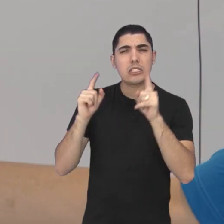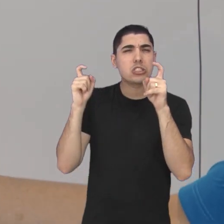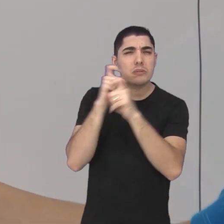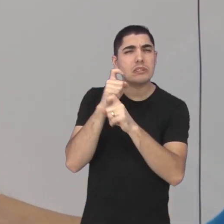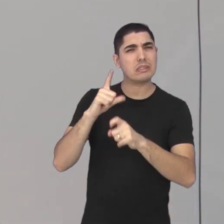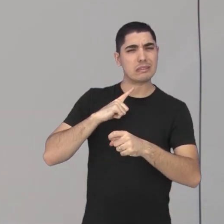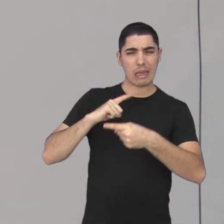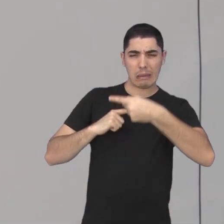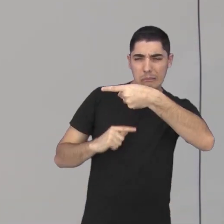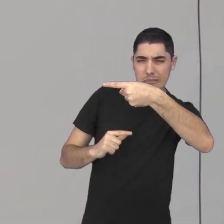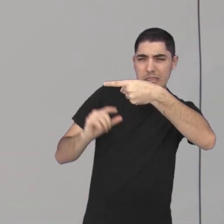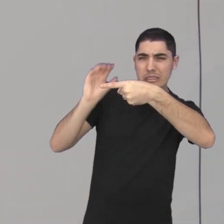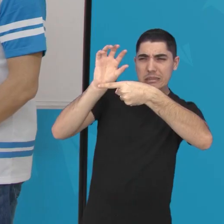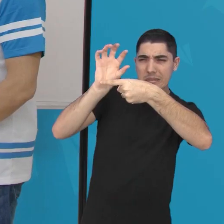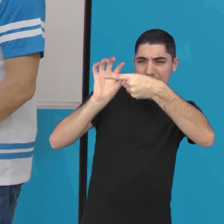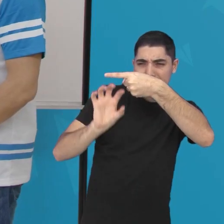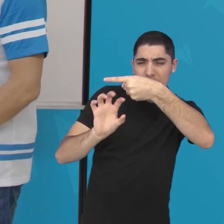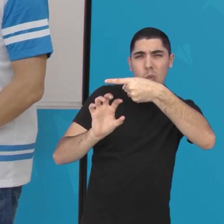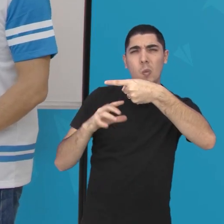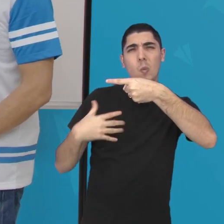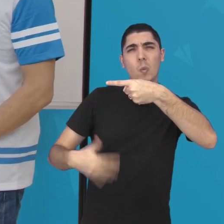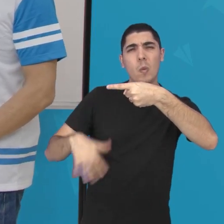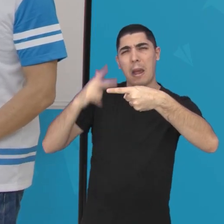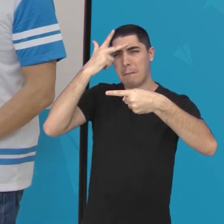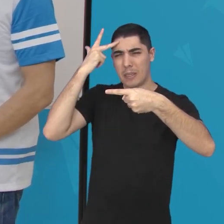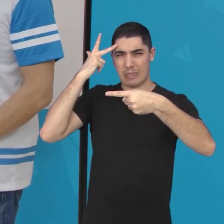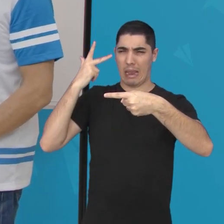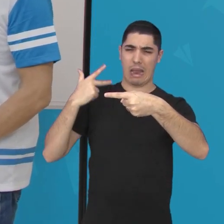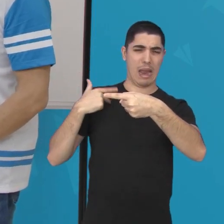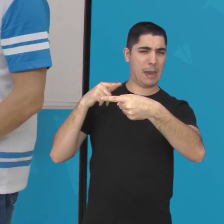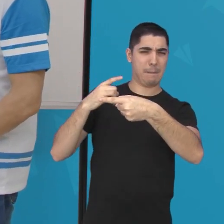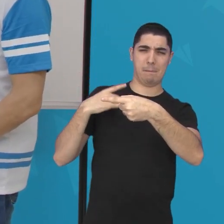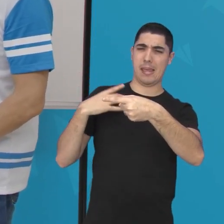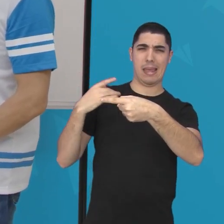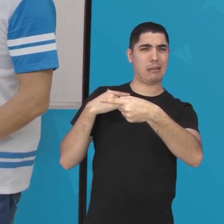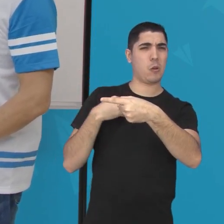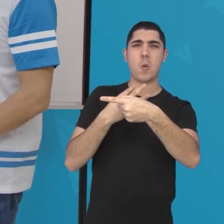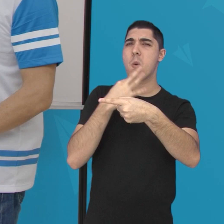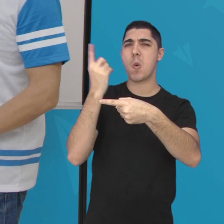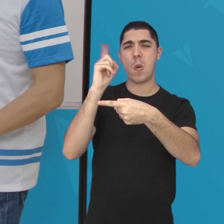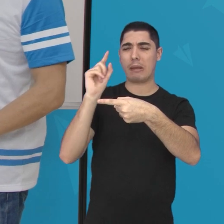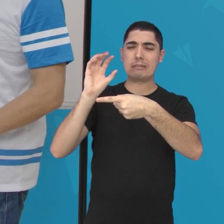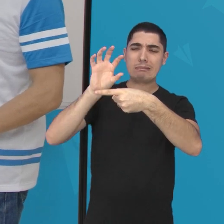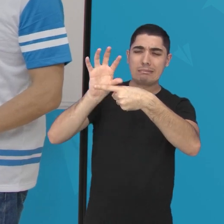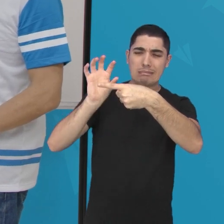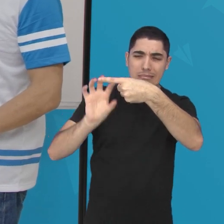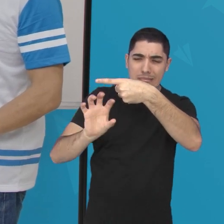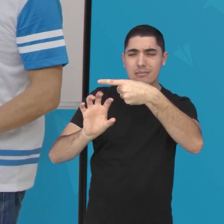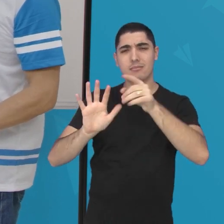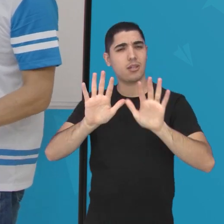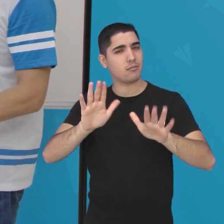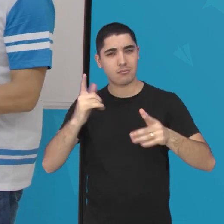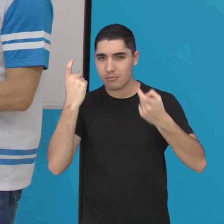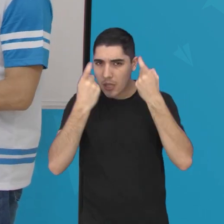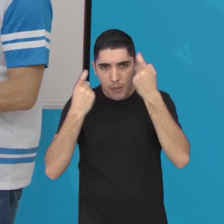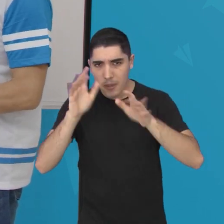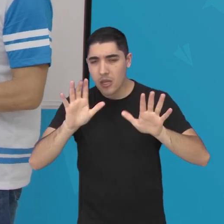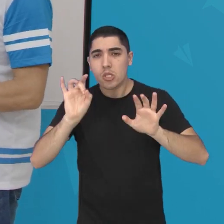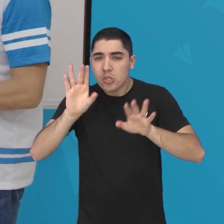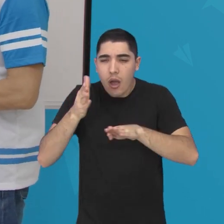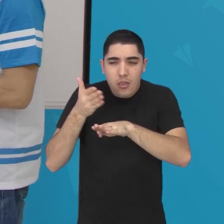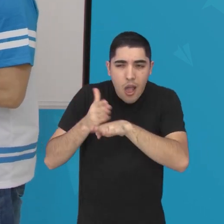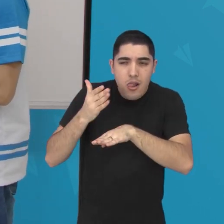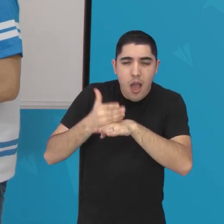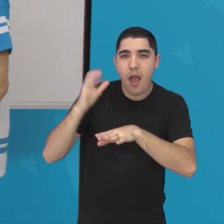complicado porque tem fração. E as pessoas morrem de medo de fração. Mas não tem problema algum. É só